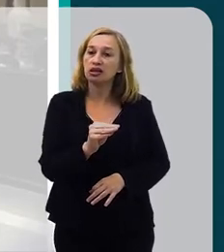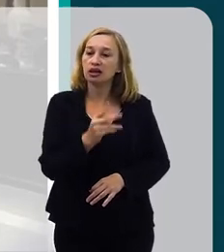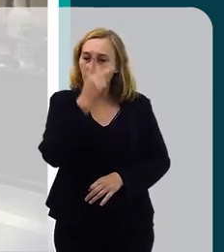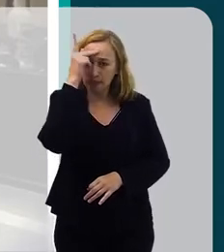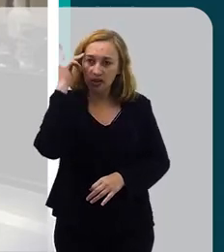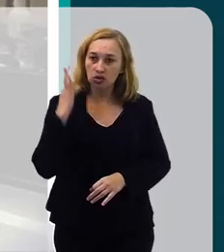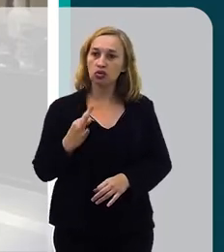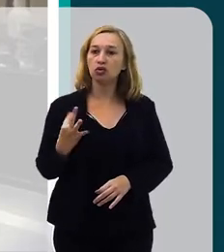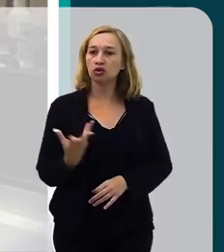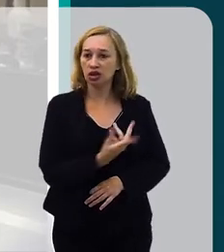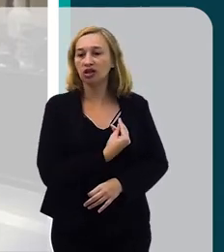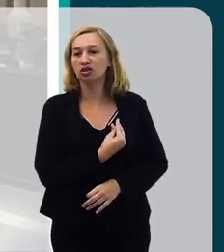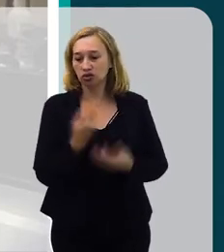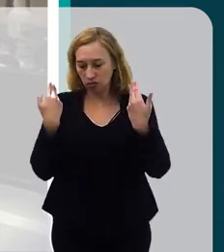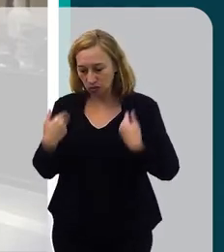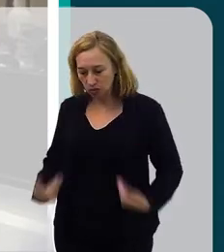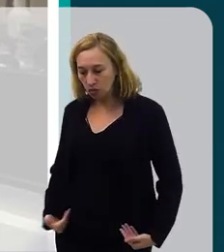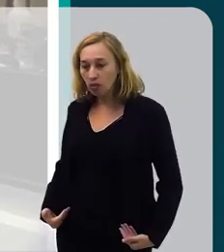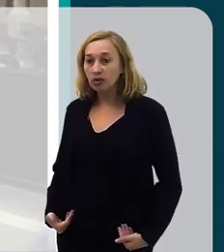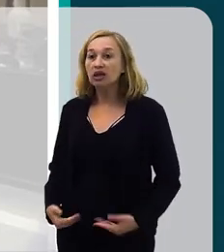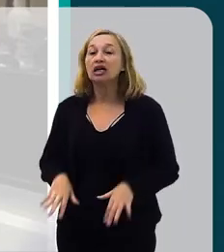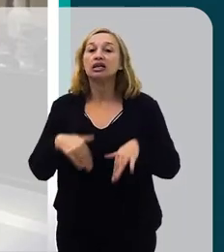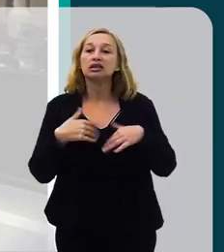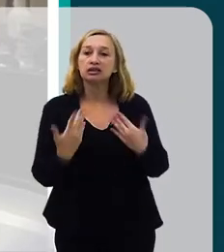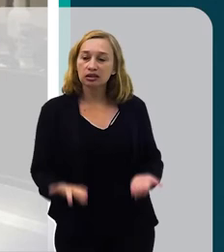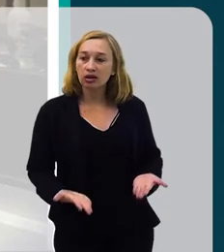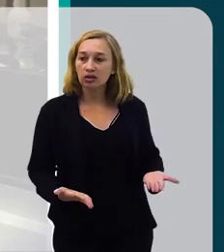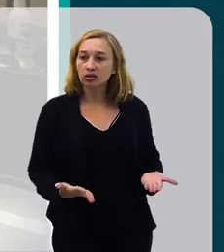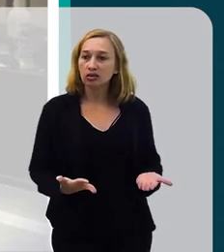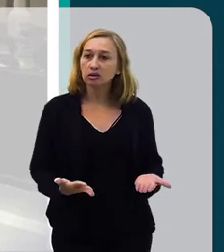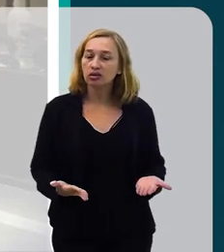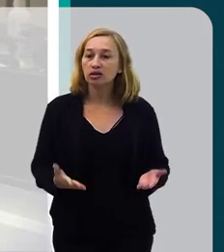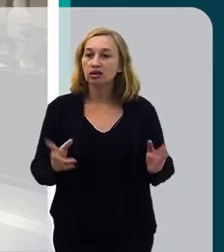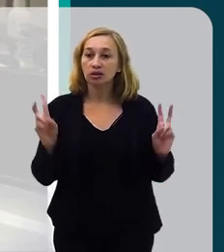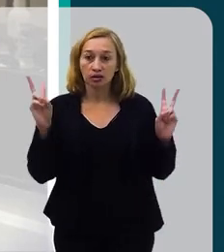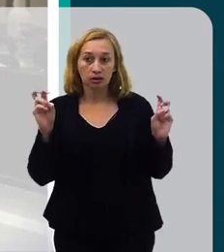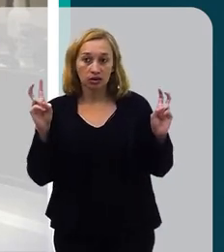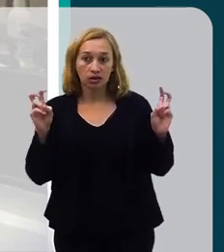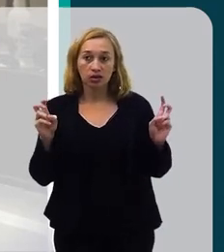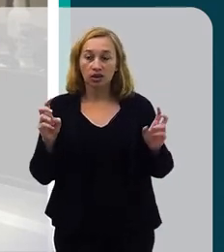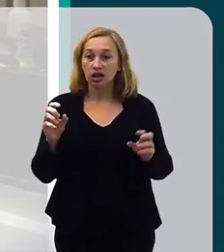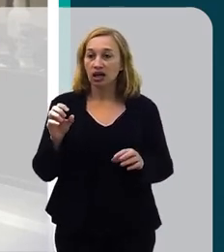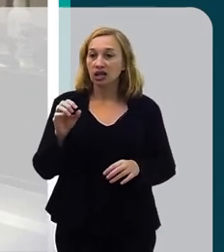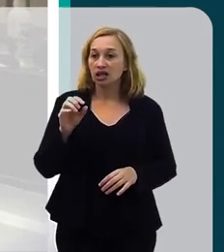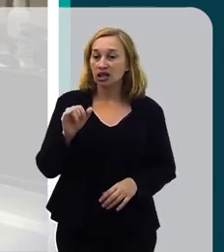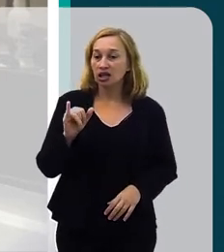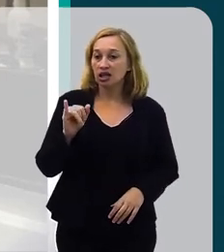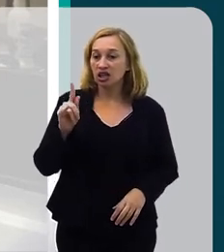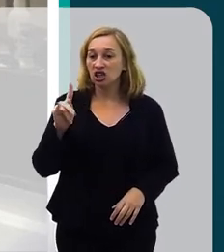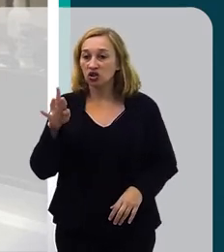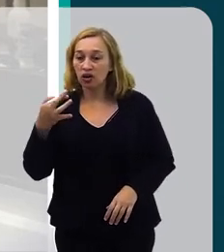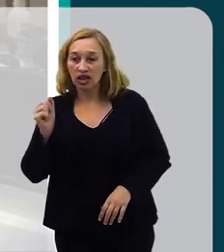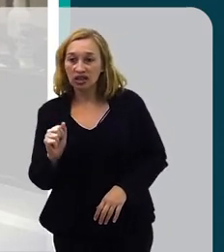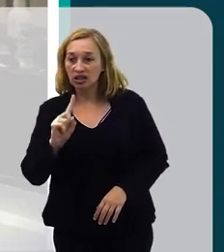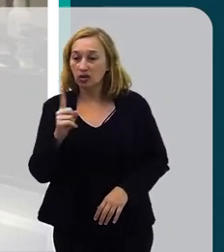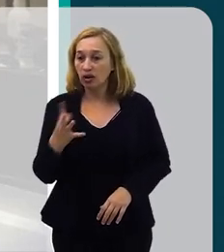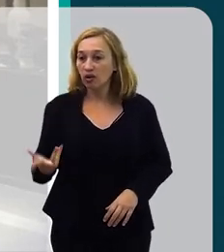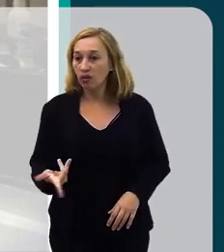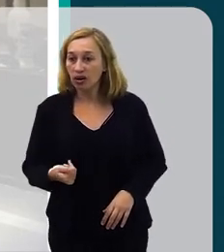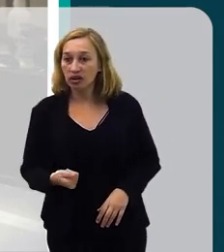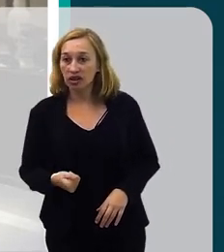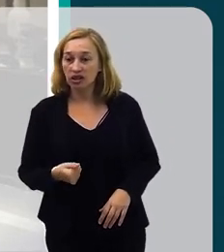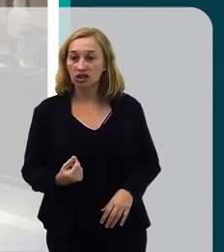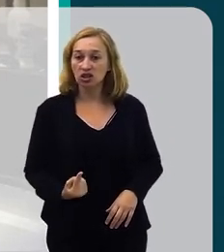de desrespeitar os nossos corpos. Então, entre aspas, a ignorância não